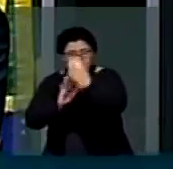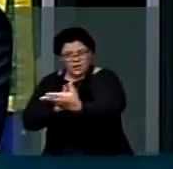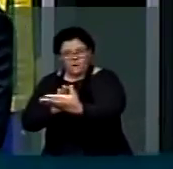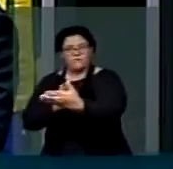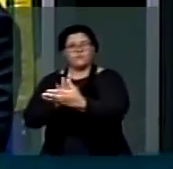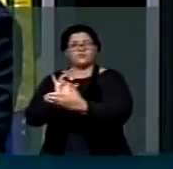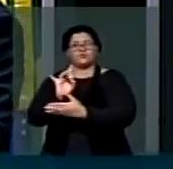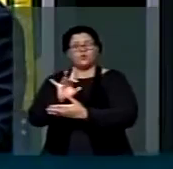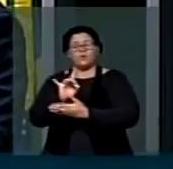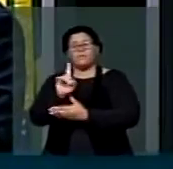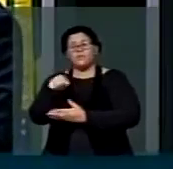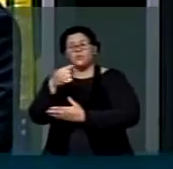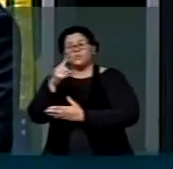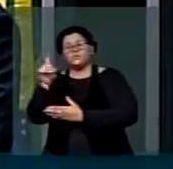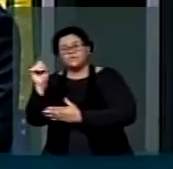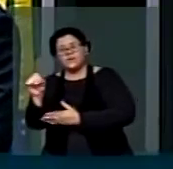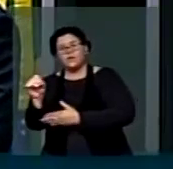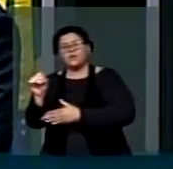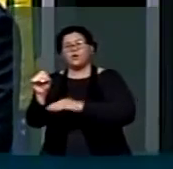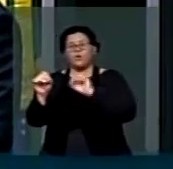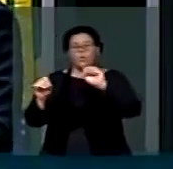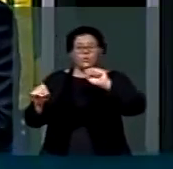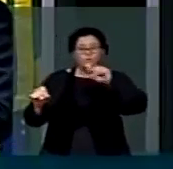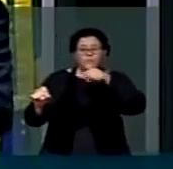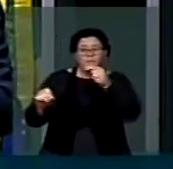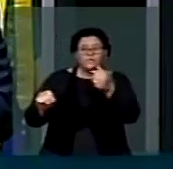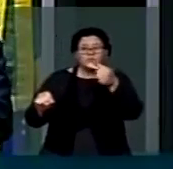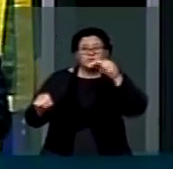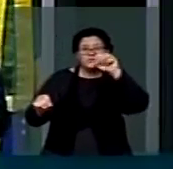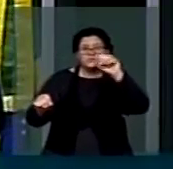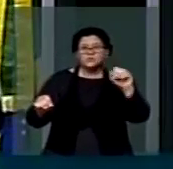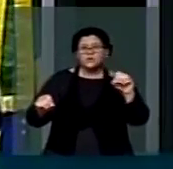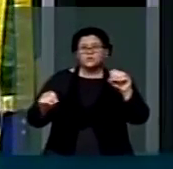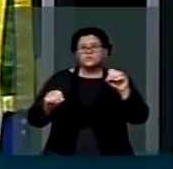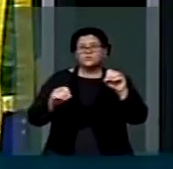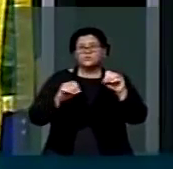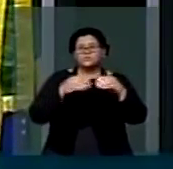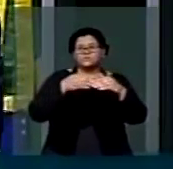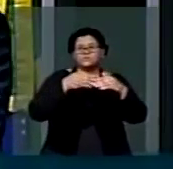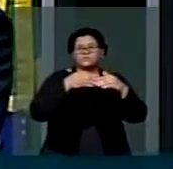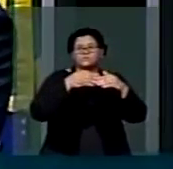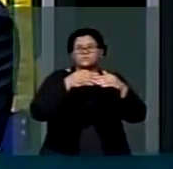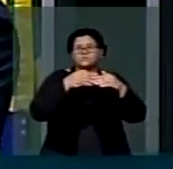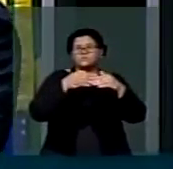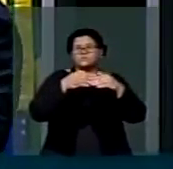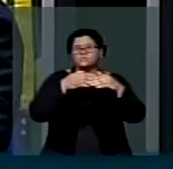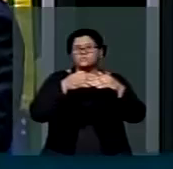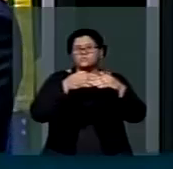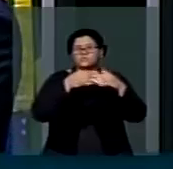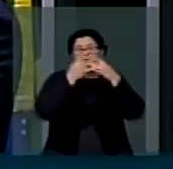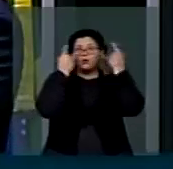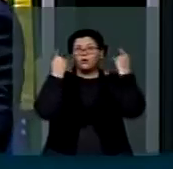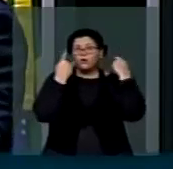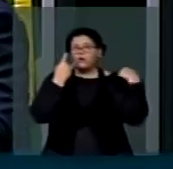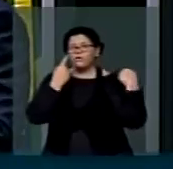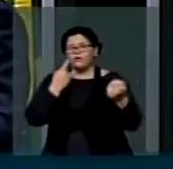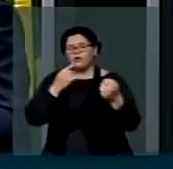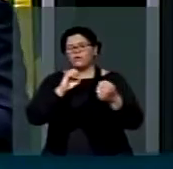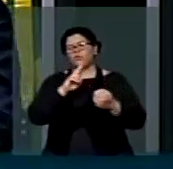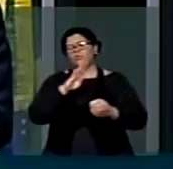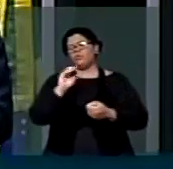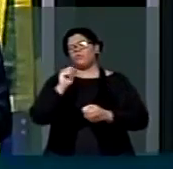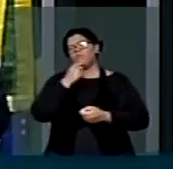8.900 ficavam no caminho. Ela nunca viu, nem